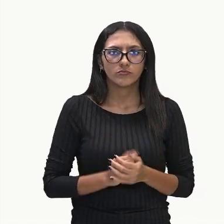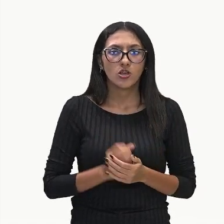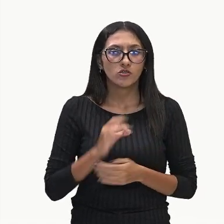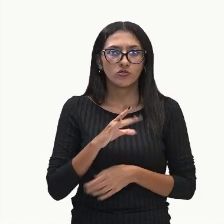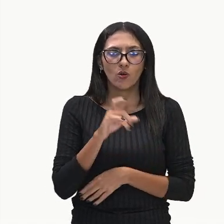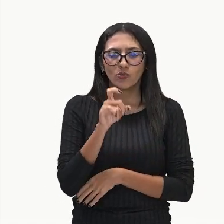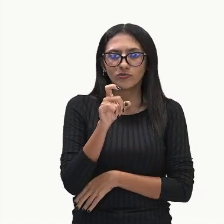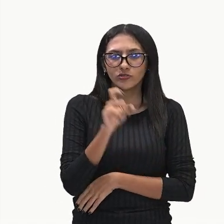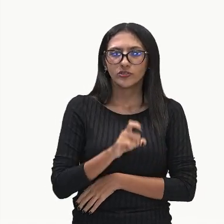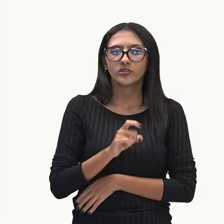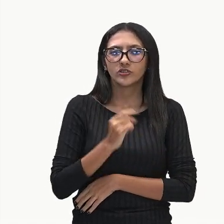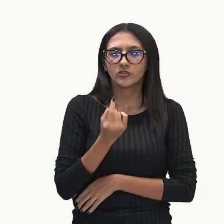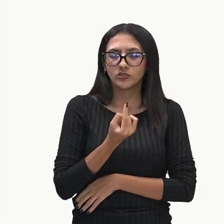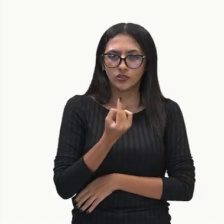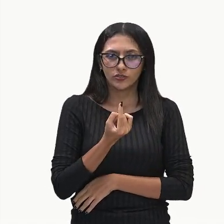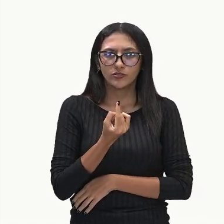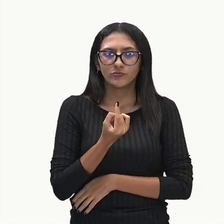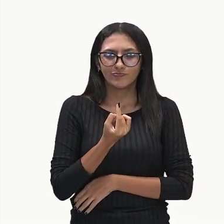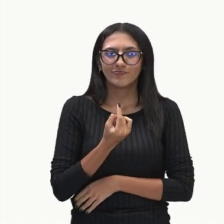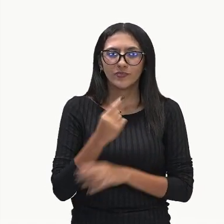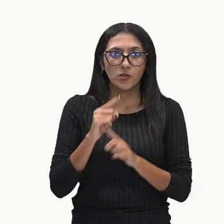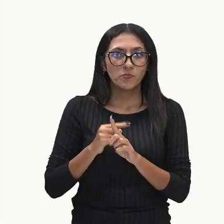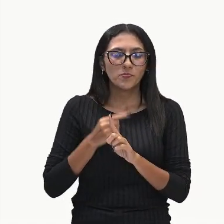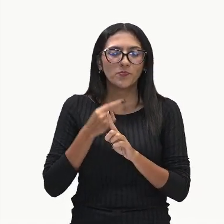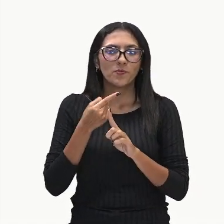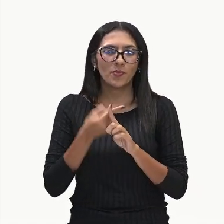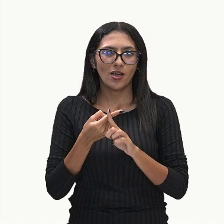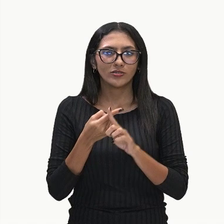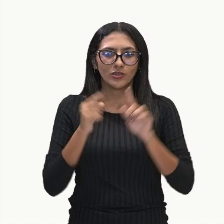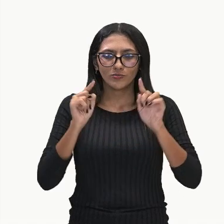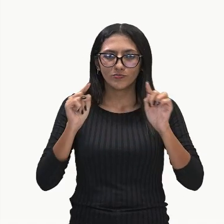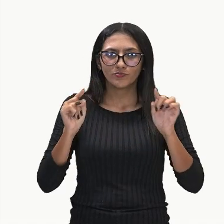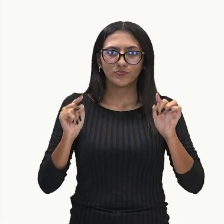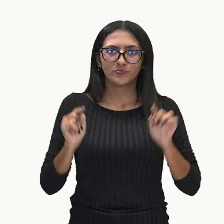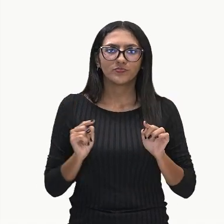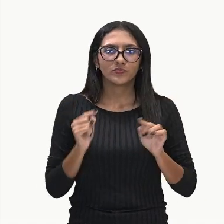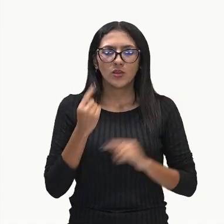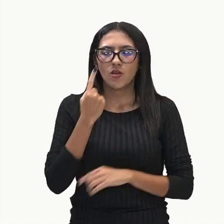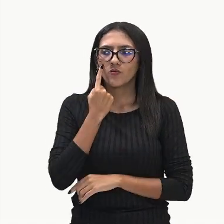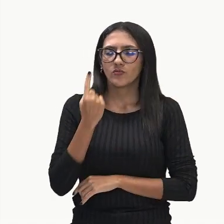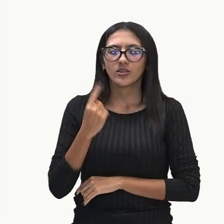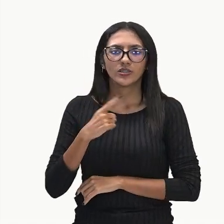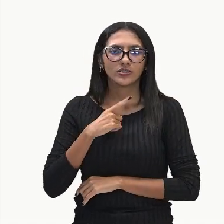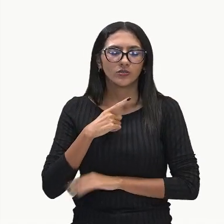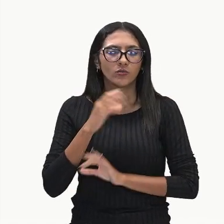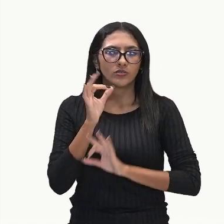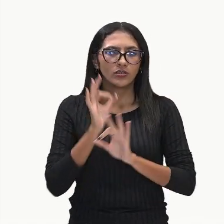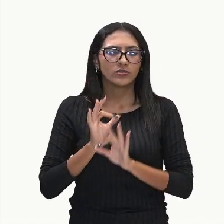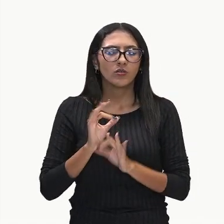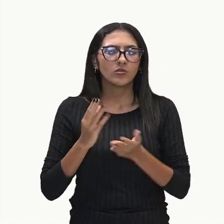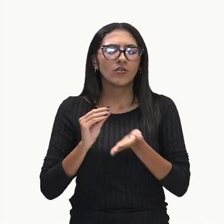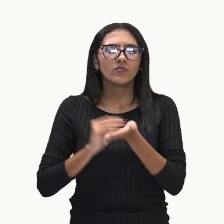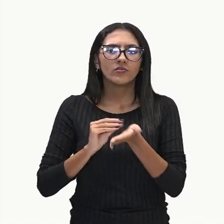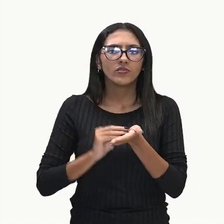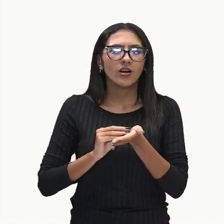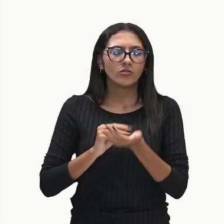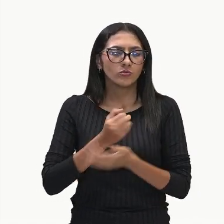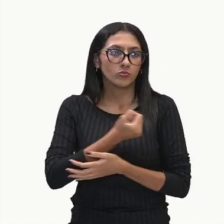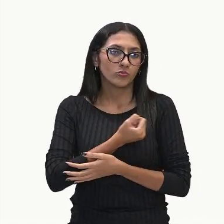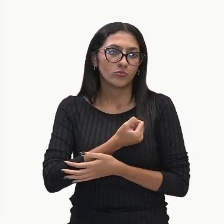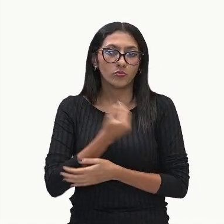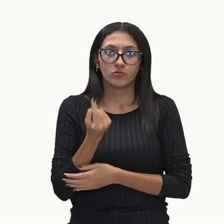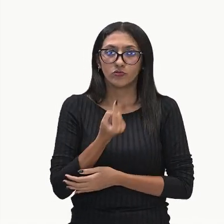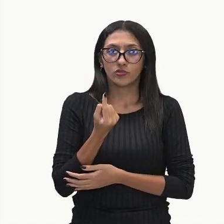x. Mas, aqui no segundo termo, quando eu tiro o fator comum, que é o x, quem resta? O